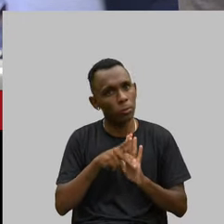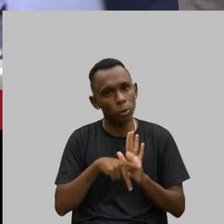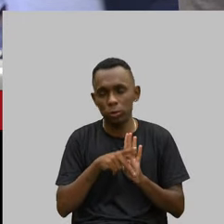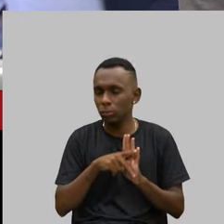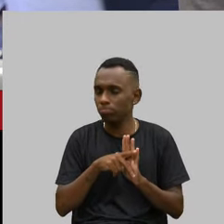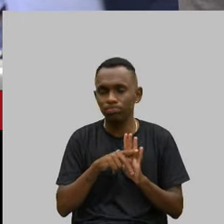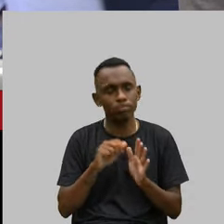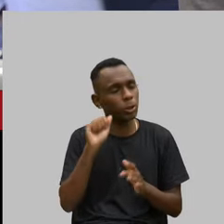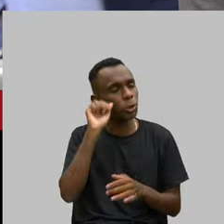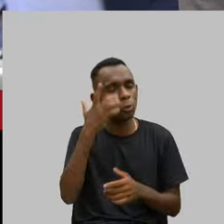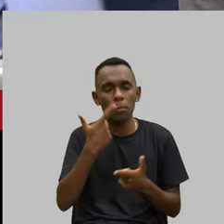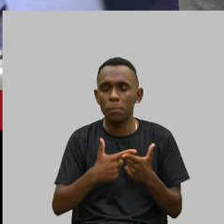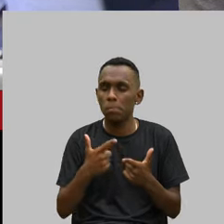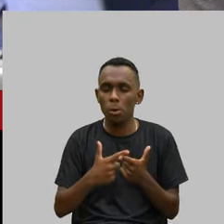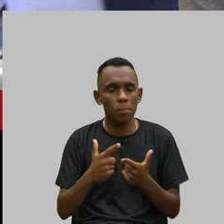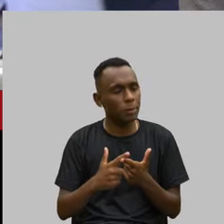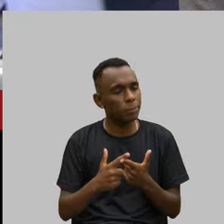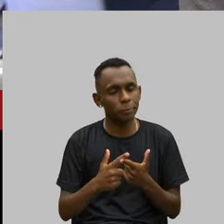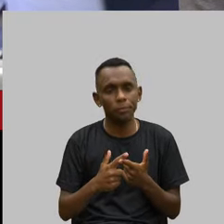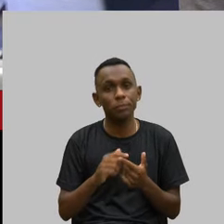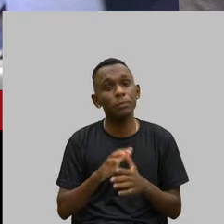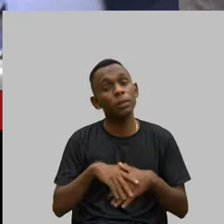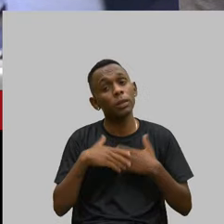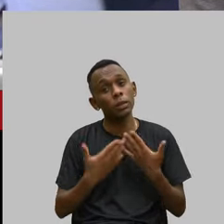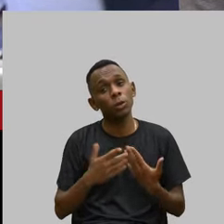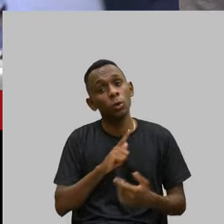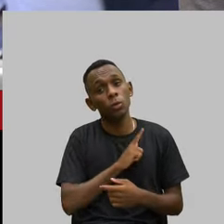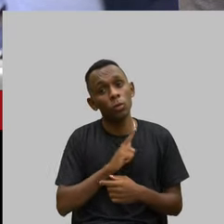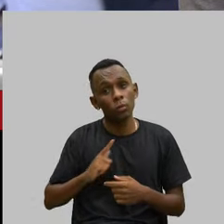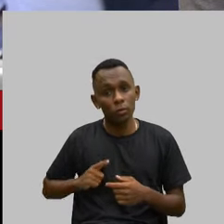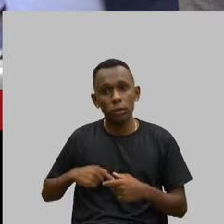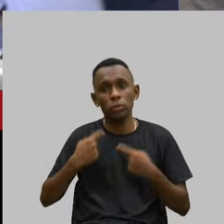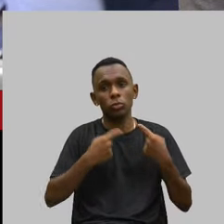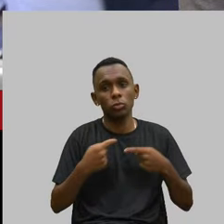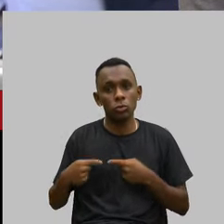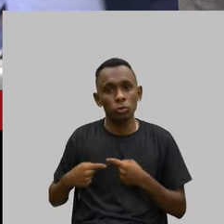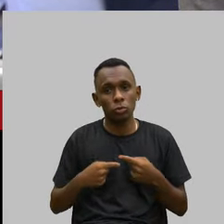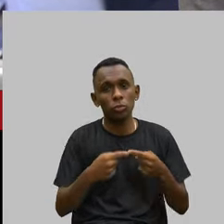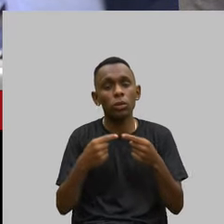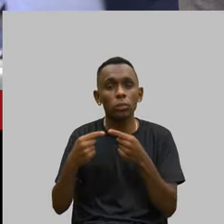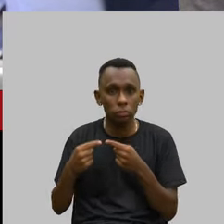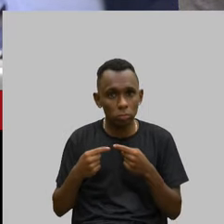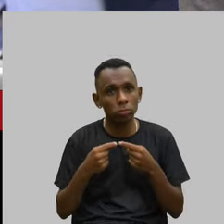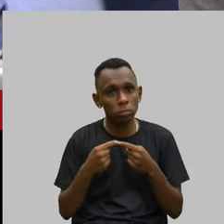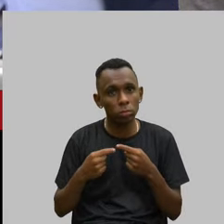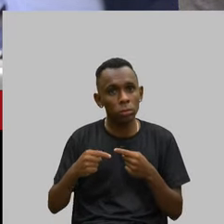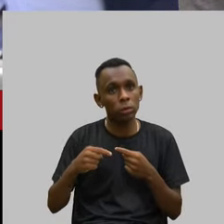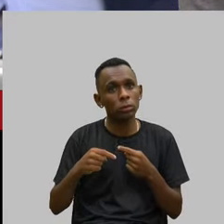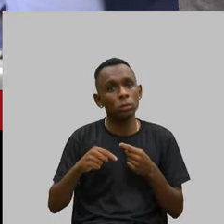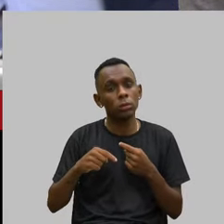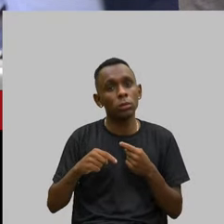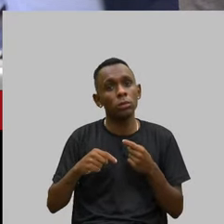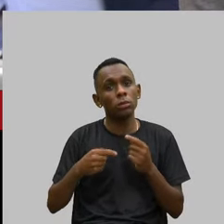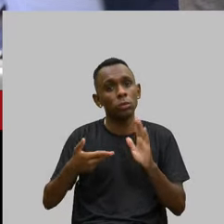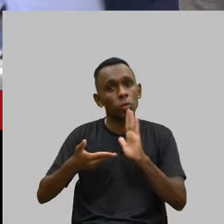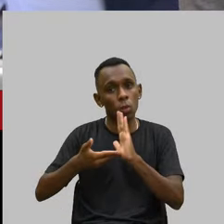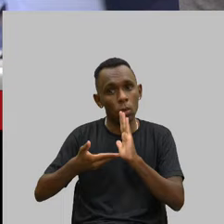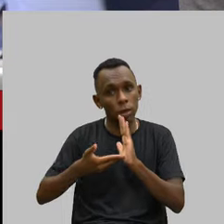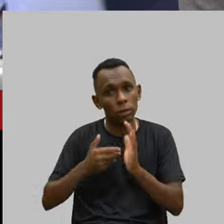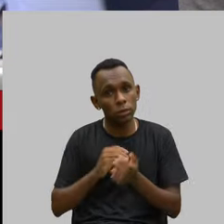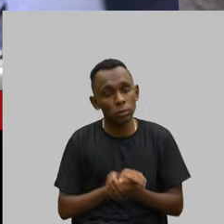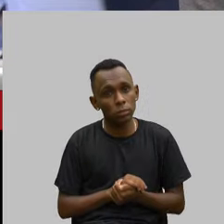resolve eh então o governo mantém discussões lá no âmbito do congresso concordo tem que Concord n